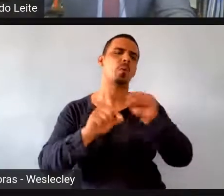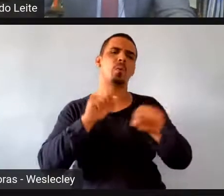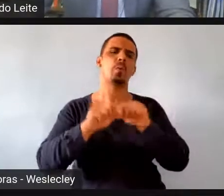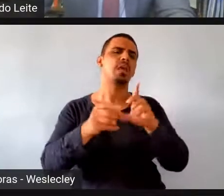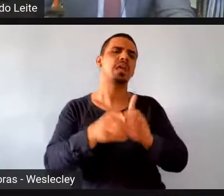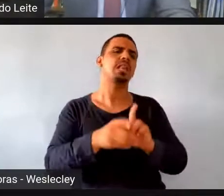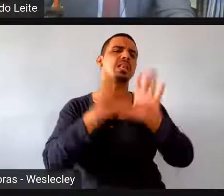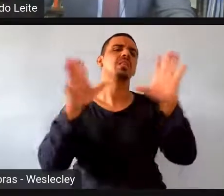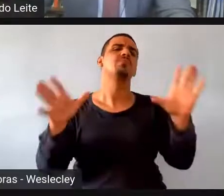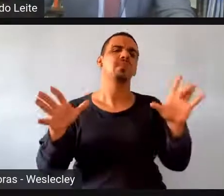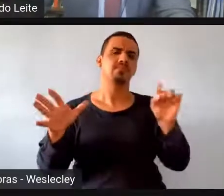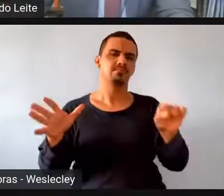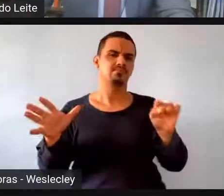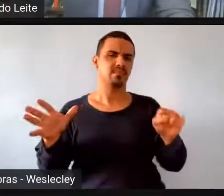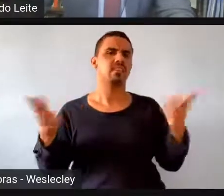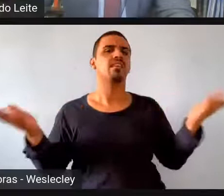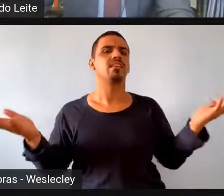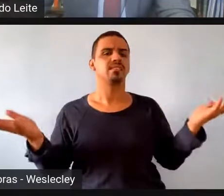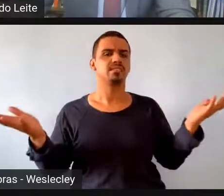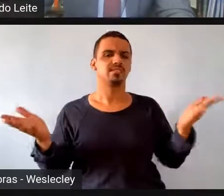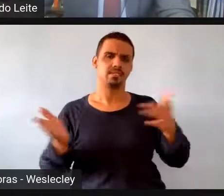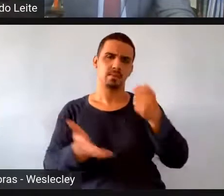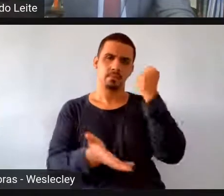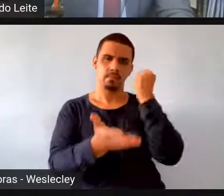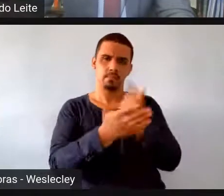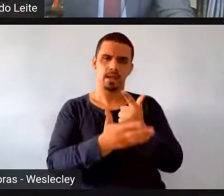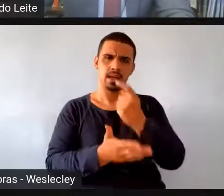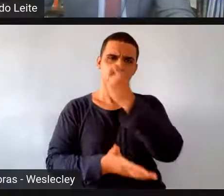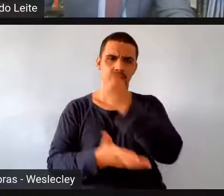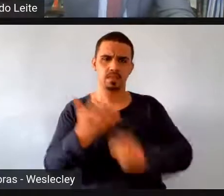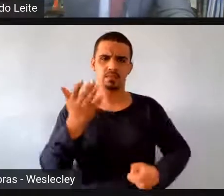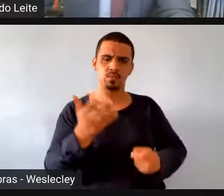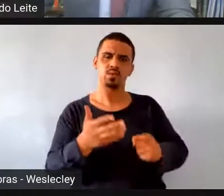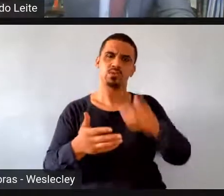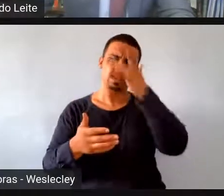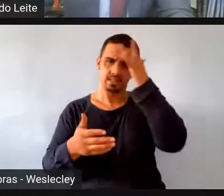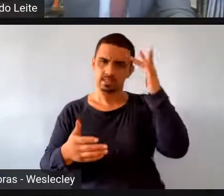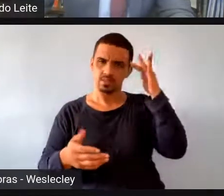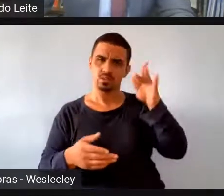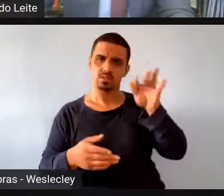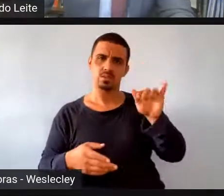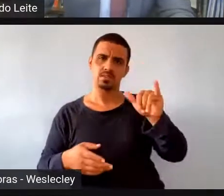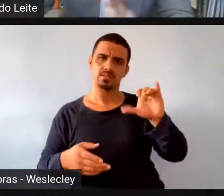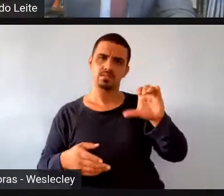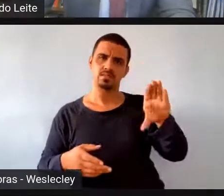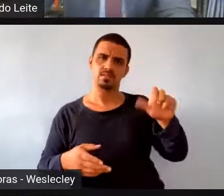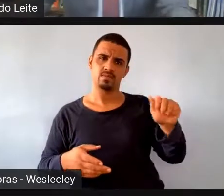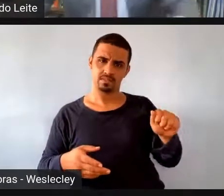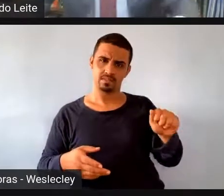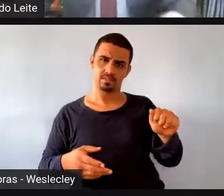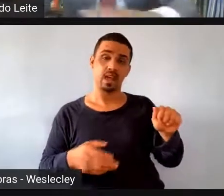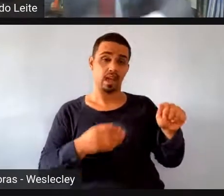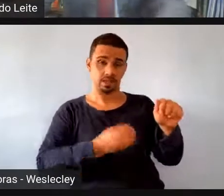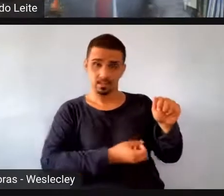pelas empresas? Quem paga os impostos são as pessoas físicas, esses são repassados aos consumidores, né?